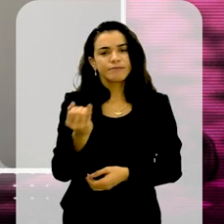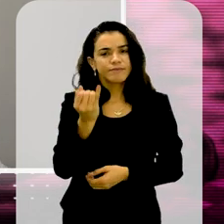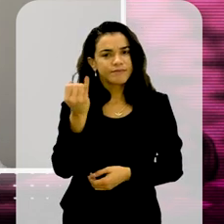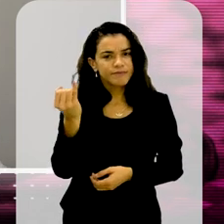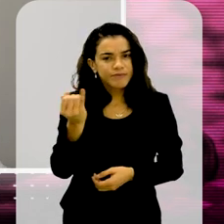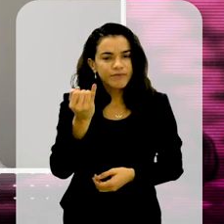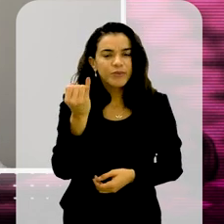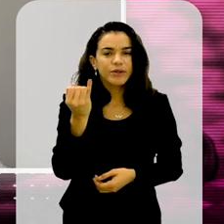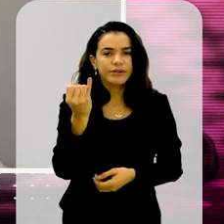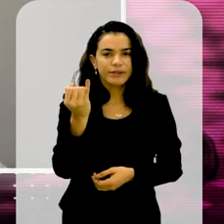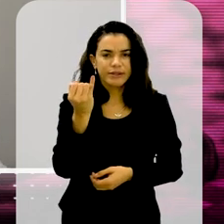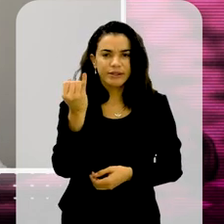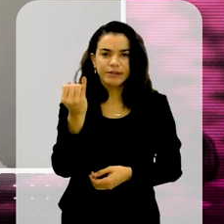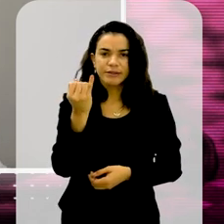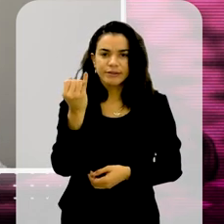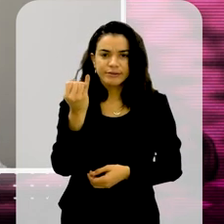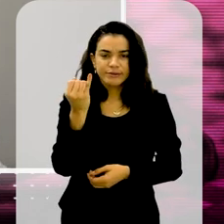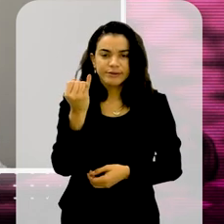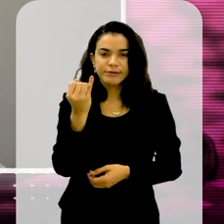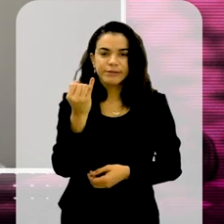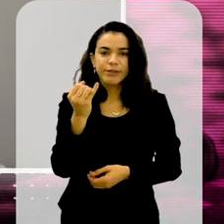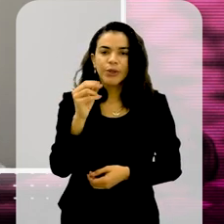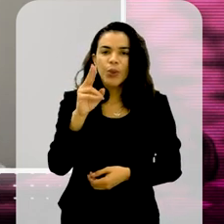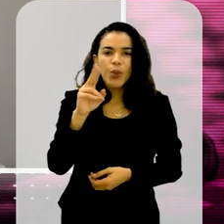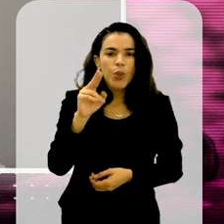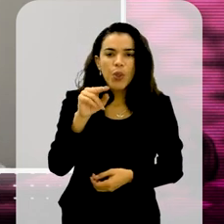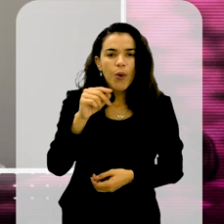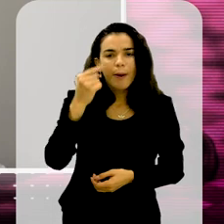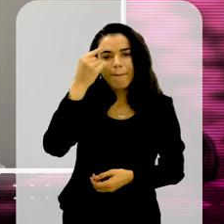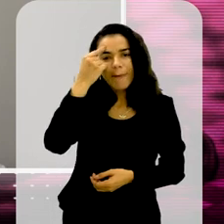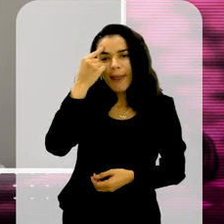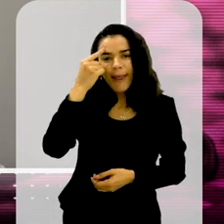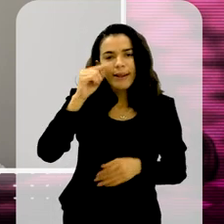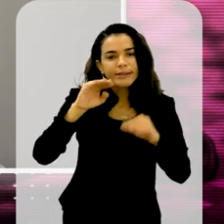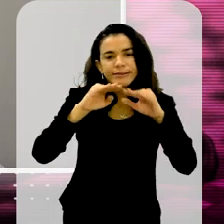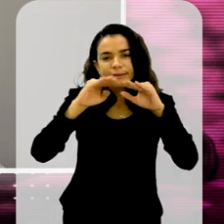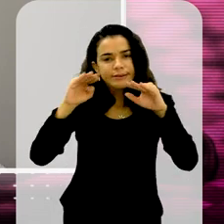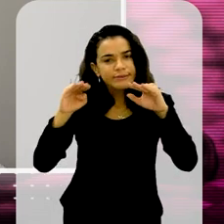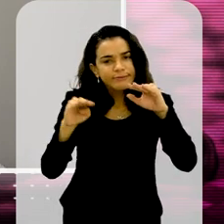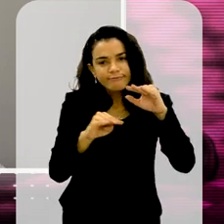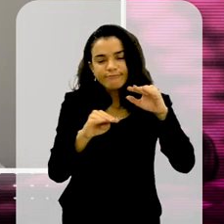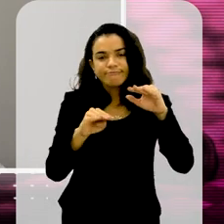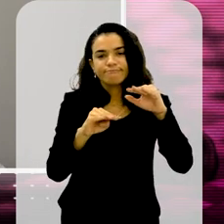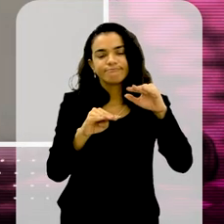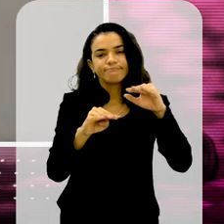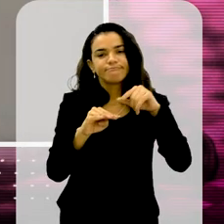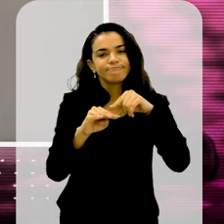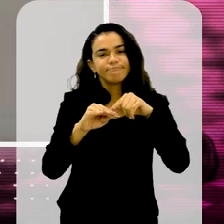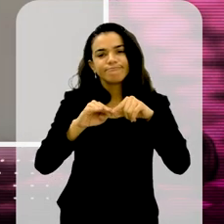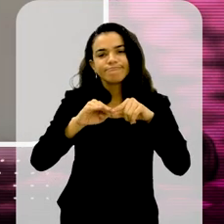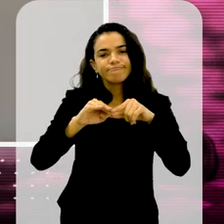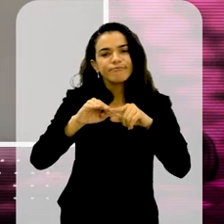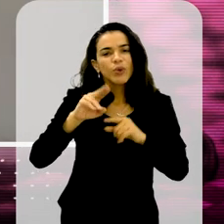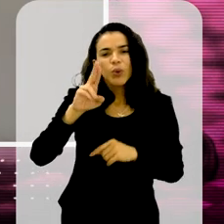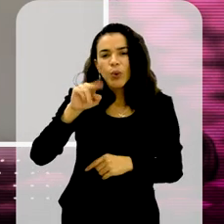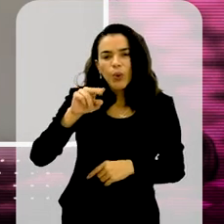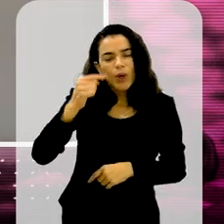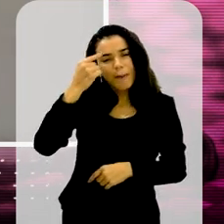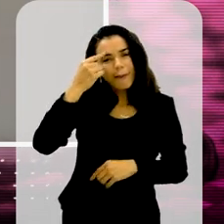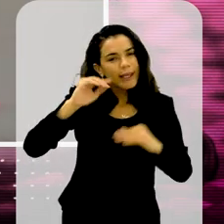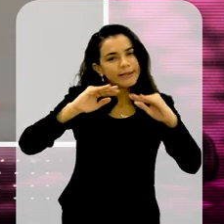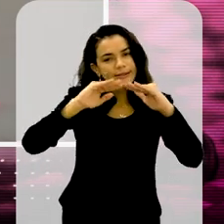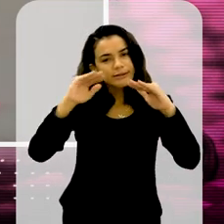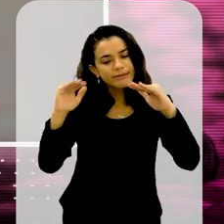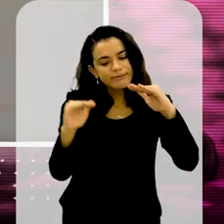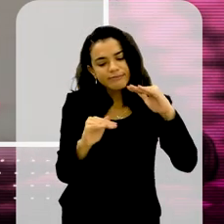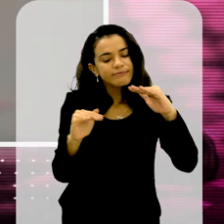que é muito importante. Não subestime a sua condição, né? Não minimize,